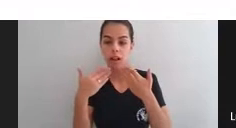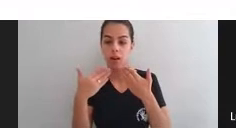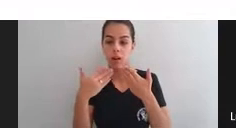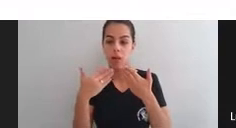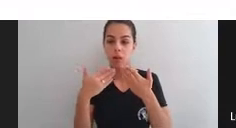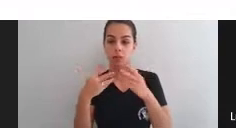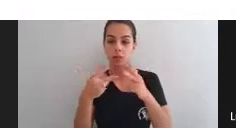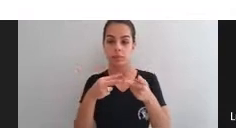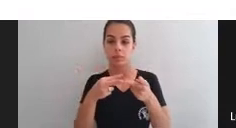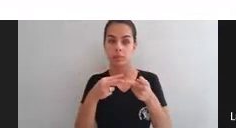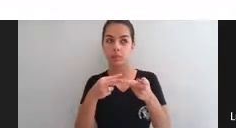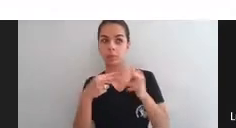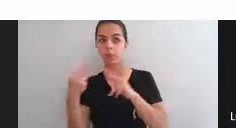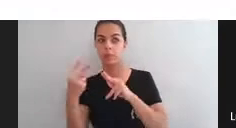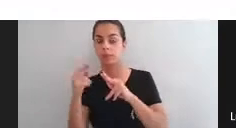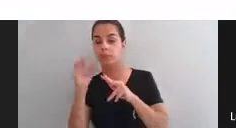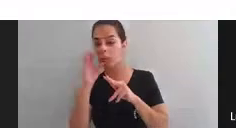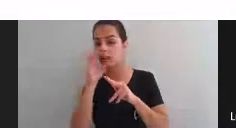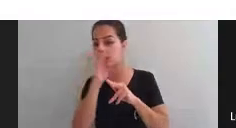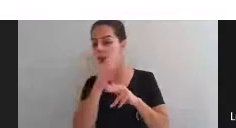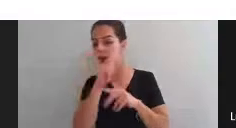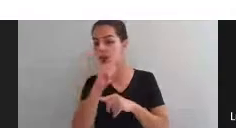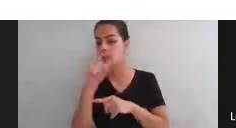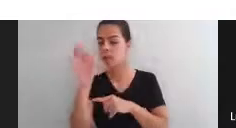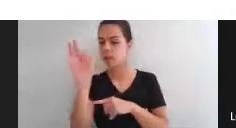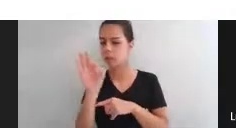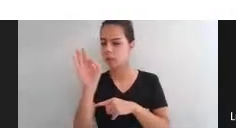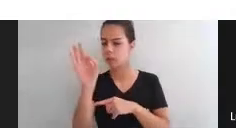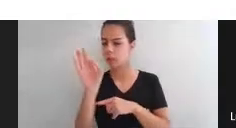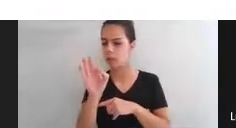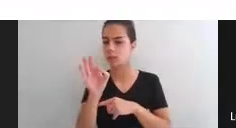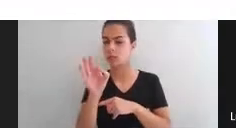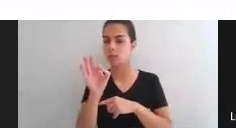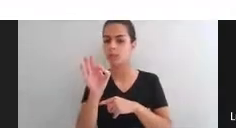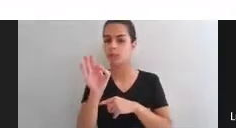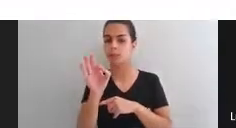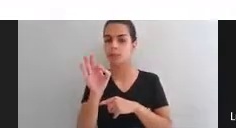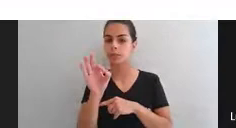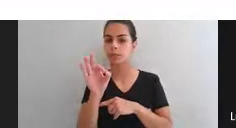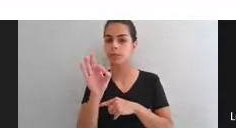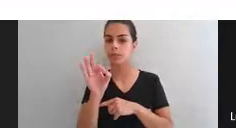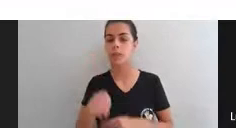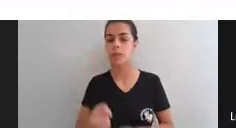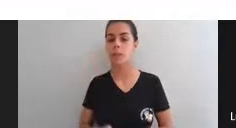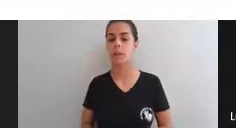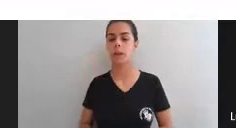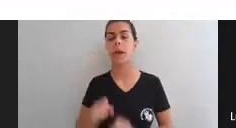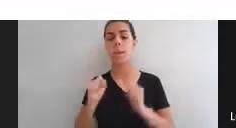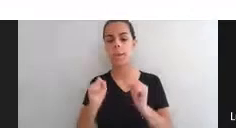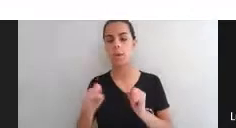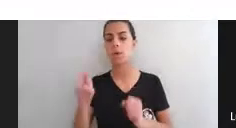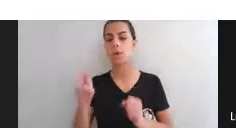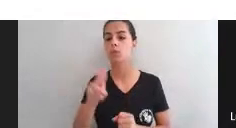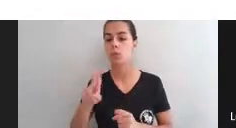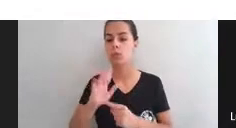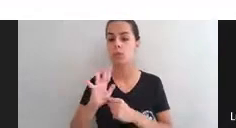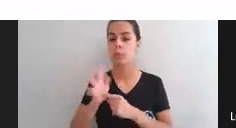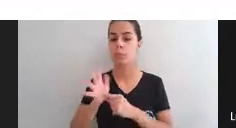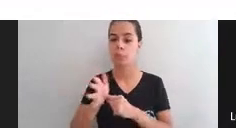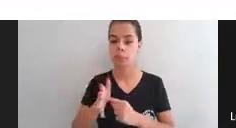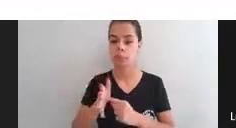passar para a fonte quente com 100% de eficiência, que, de novo, ia poder ser usado no motor,